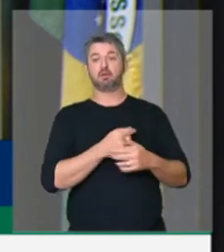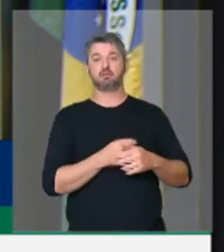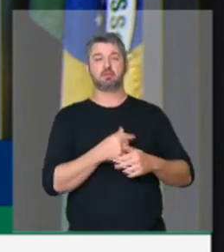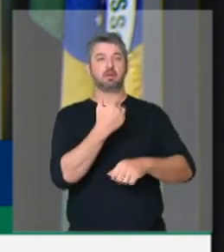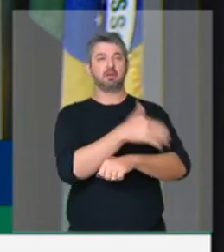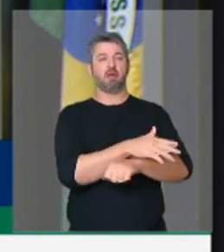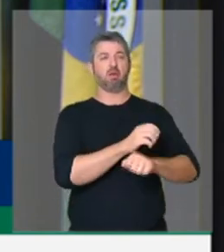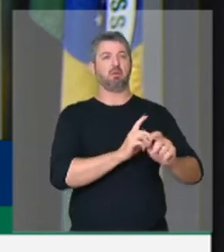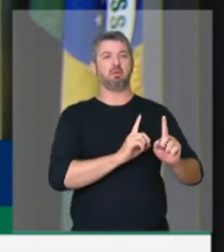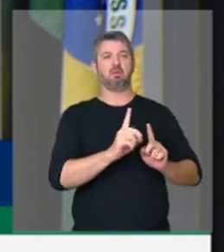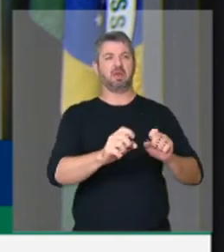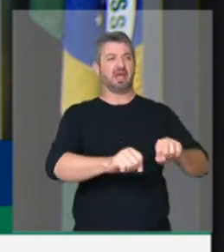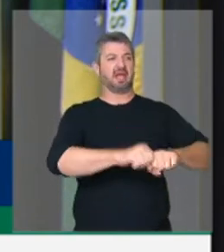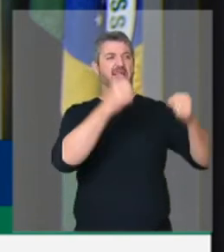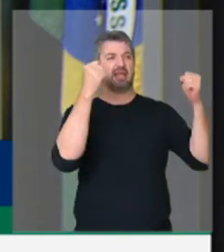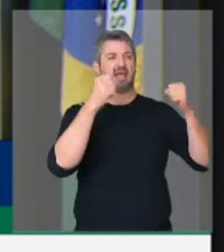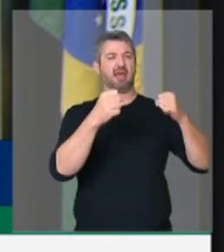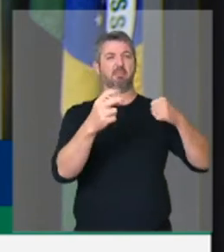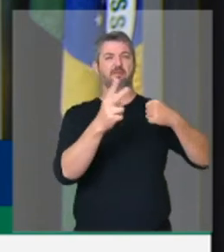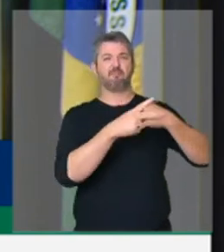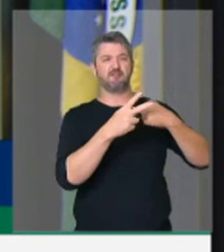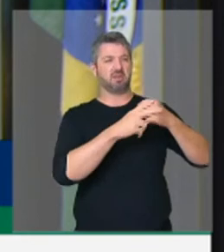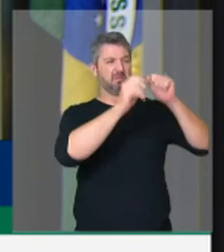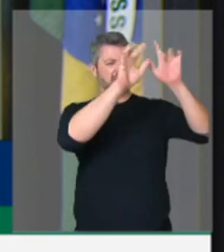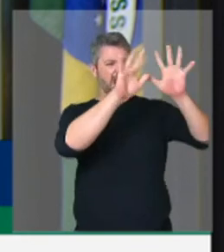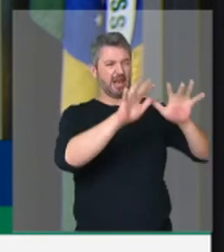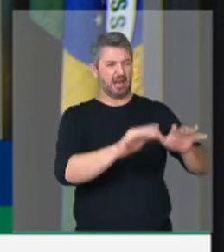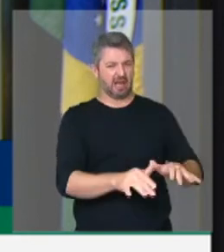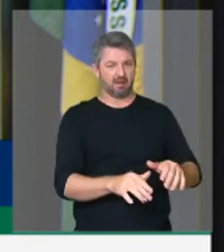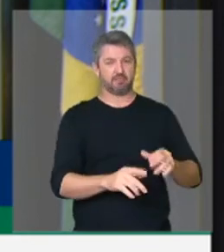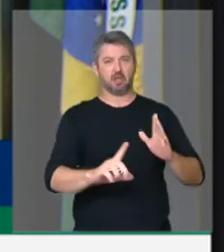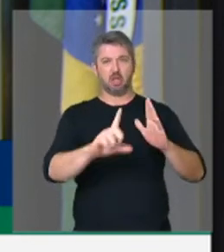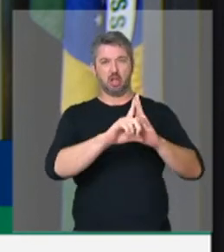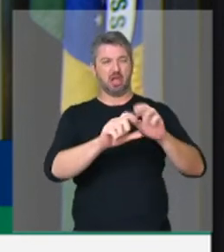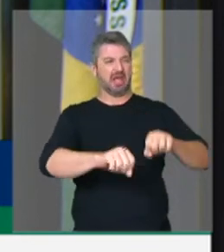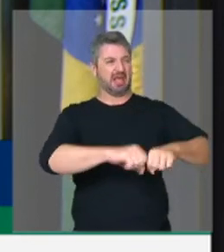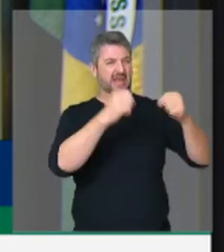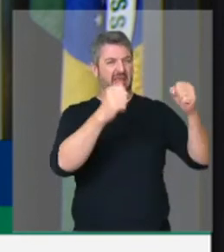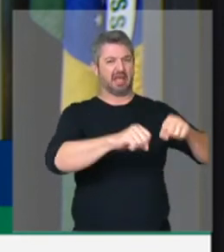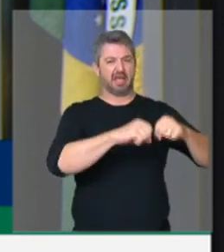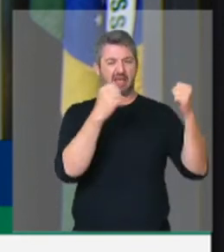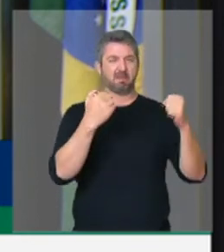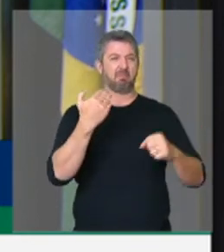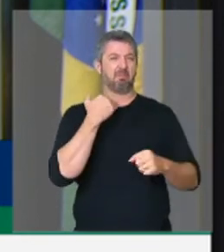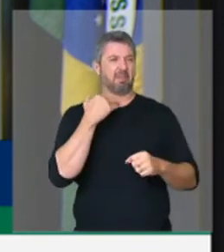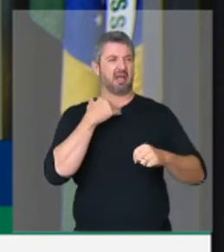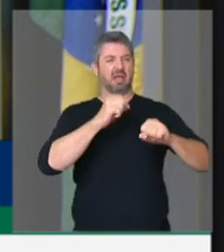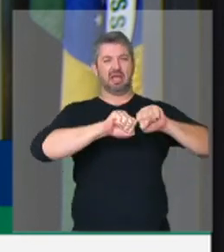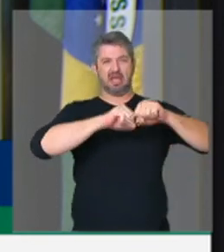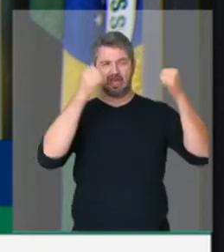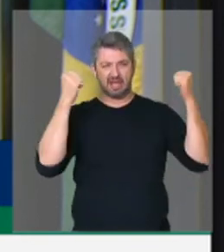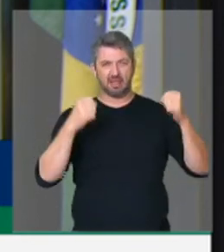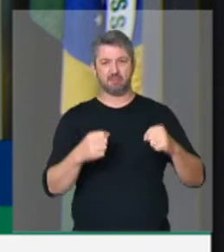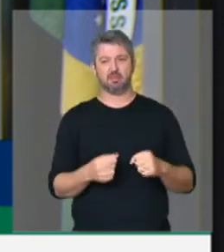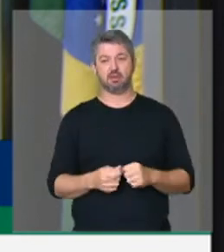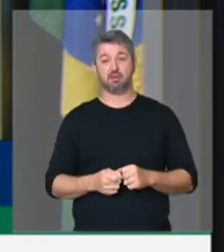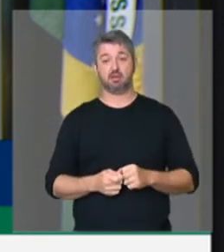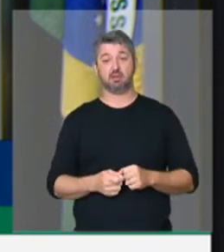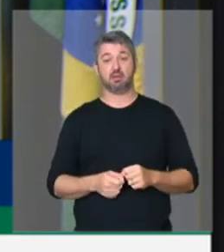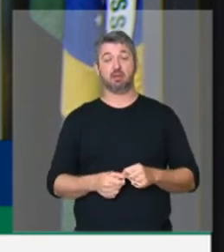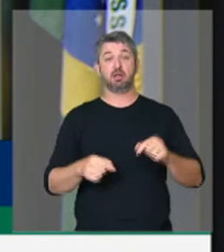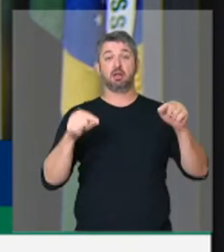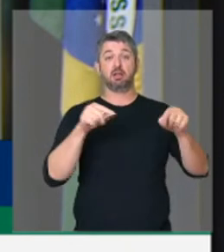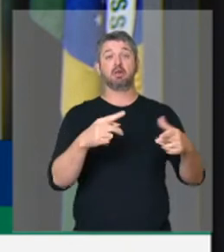ruas quebrando vidraças, lojas, agências bancárias. E isso